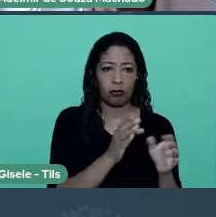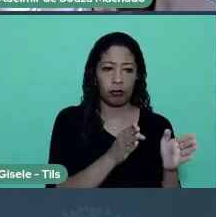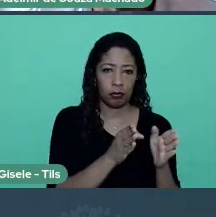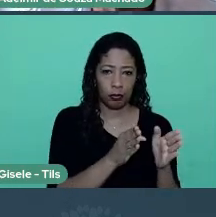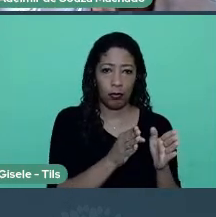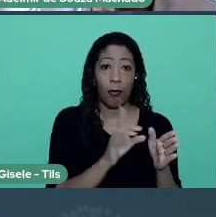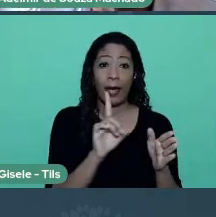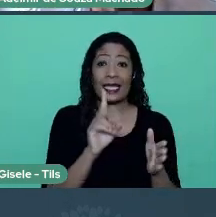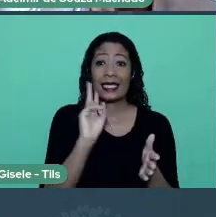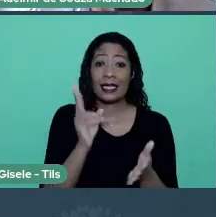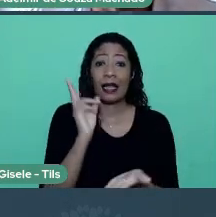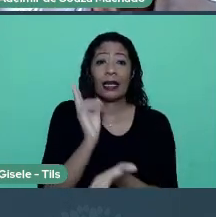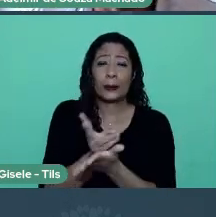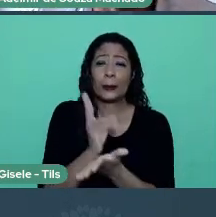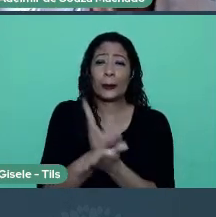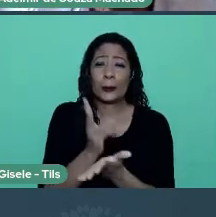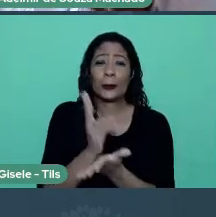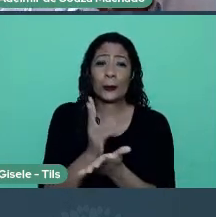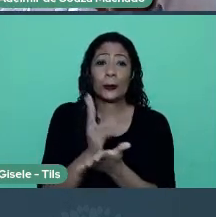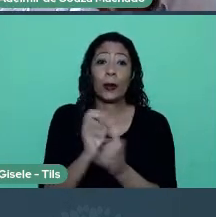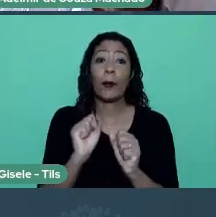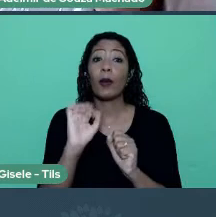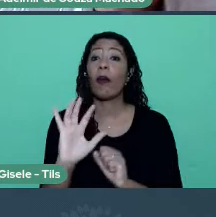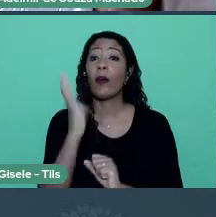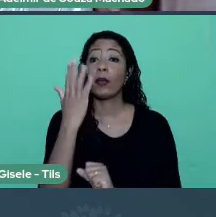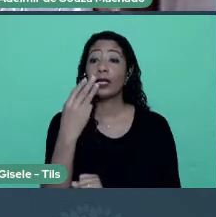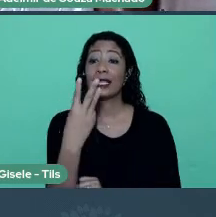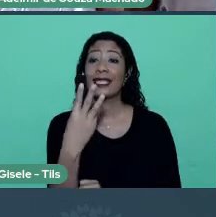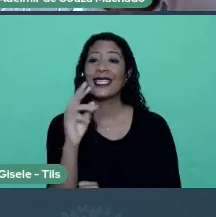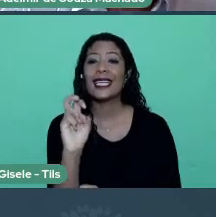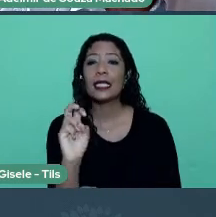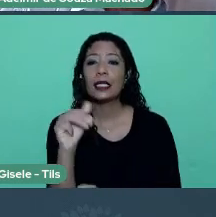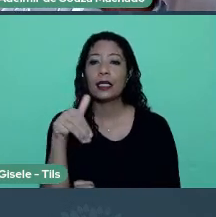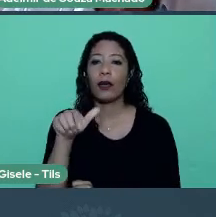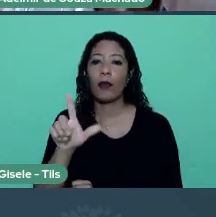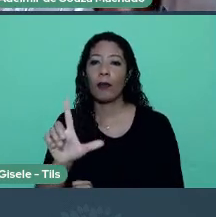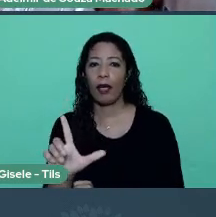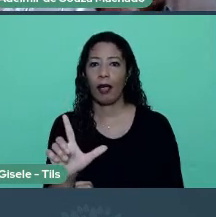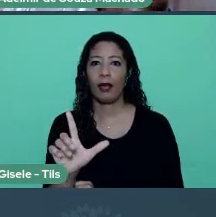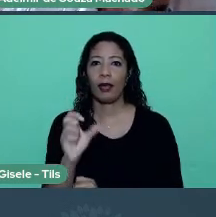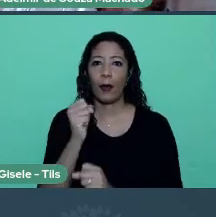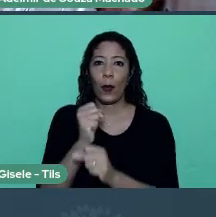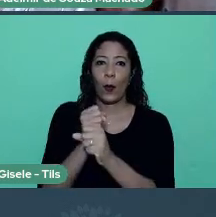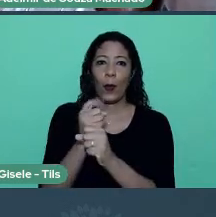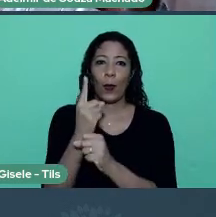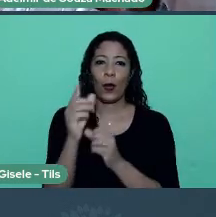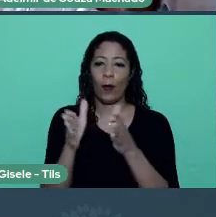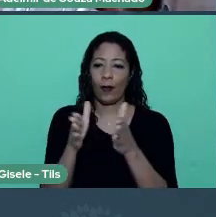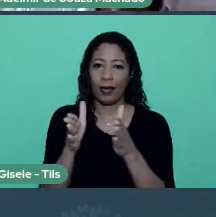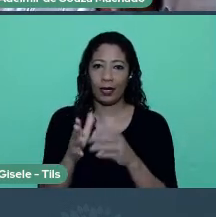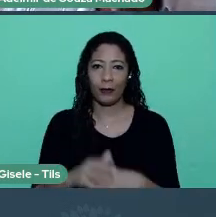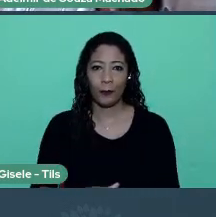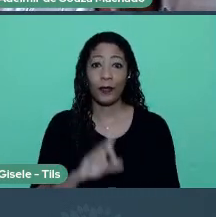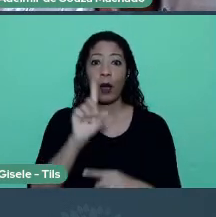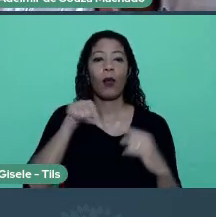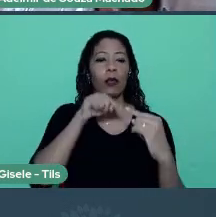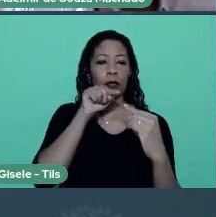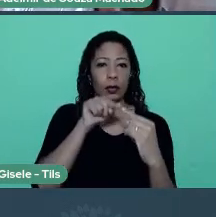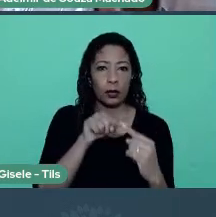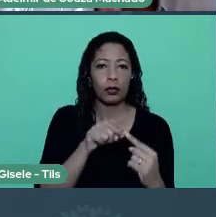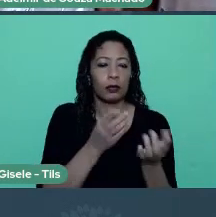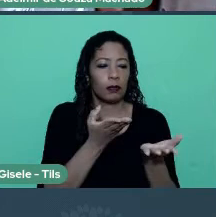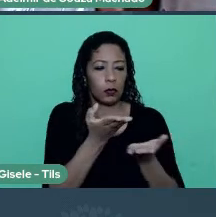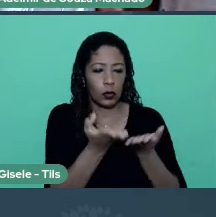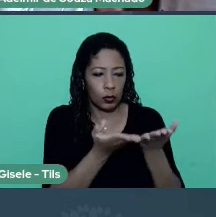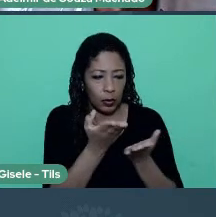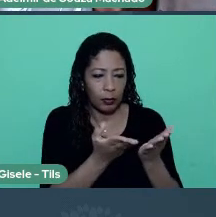até 35 ml por ano. Então, o grande objetivo do tratamento e do